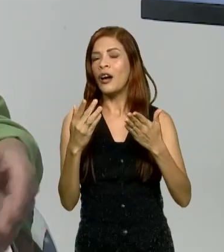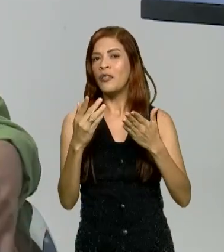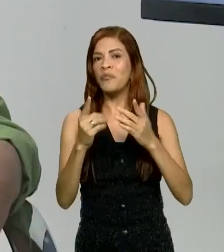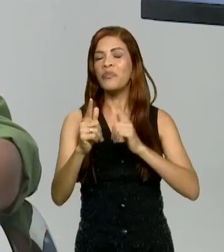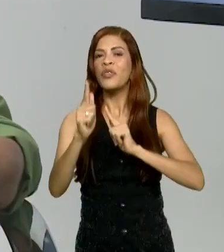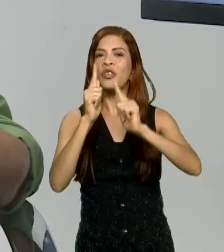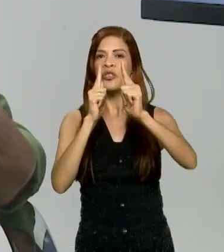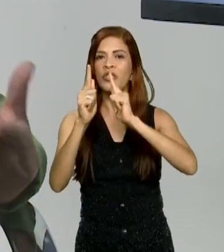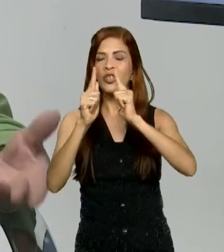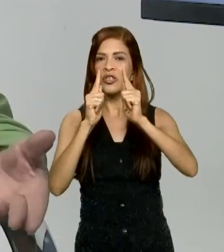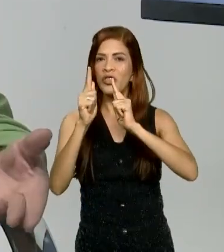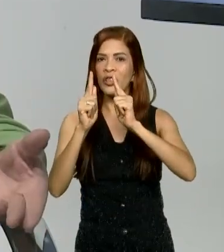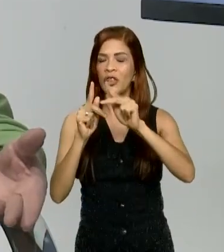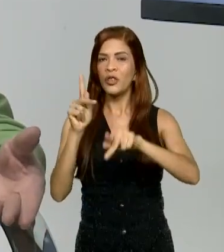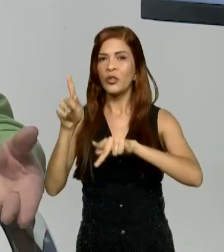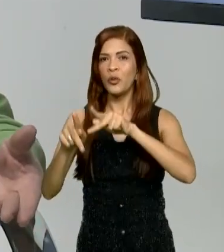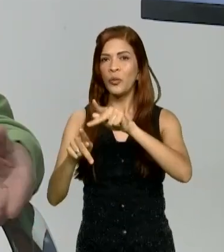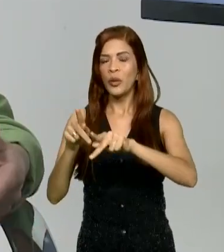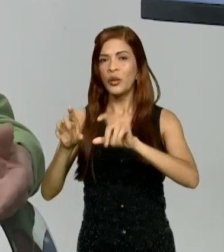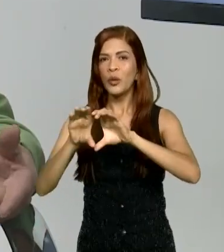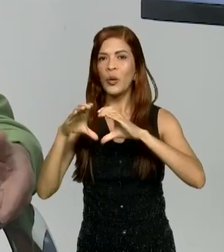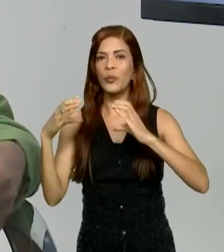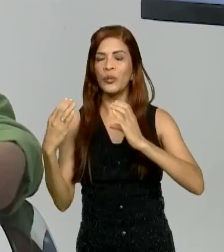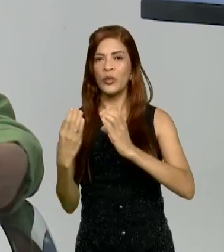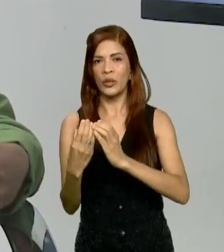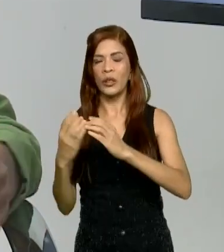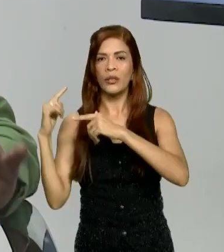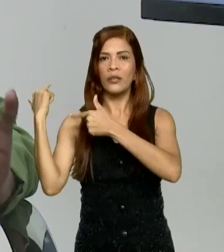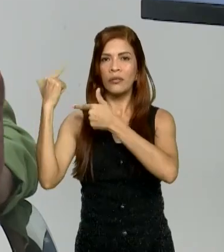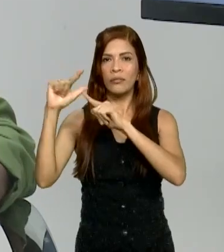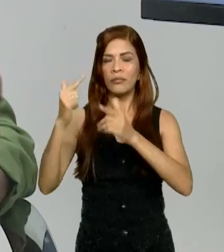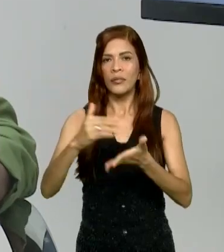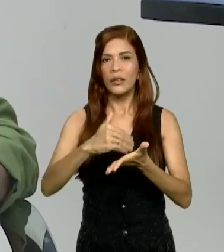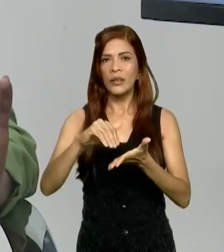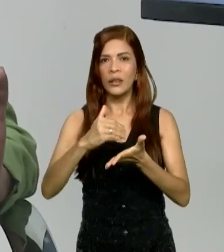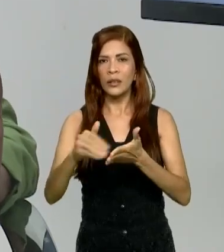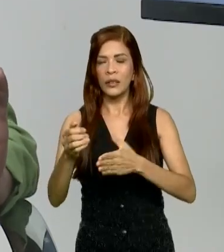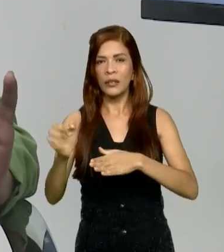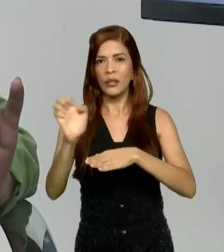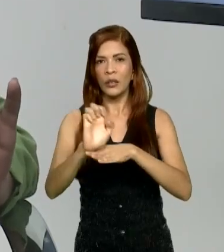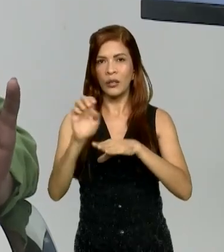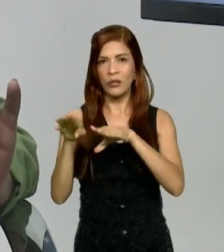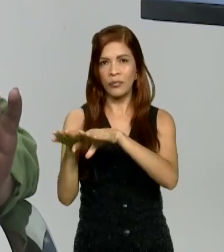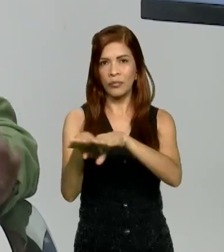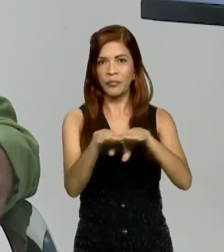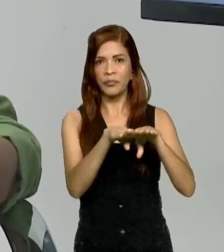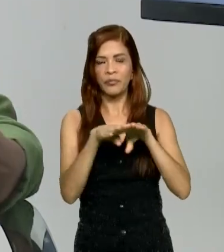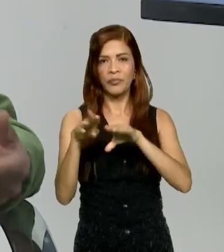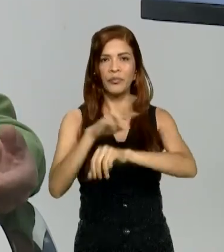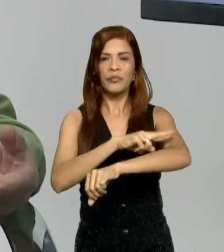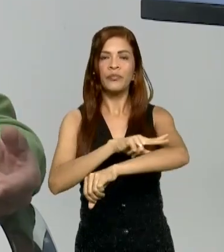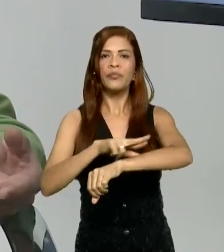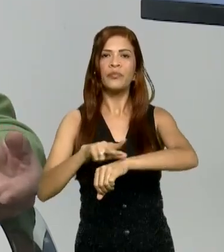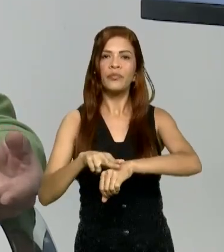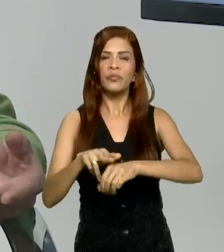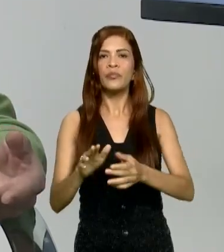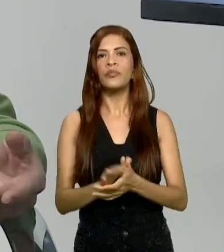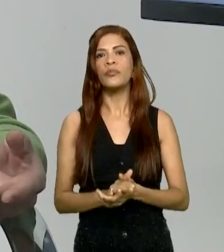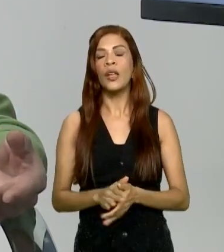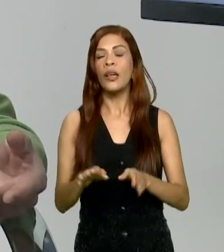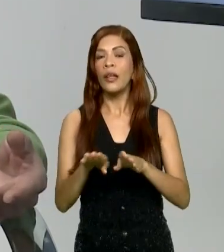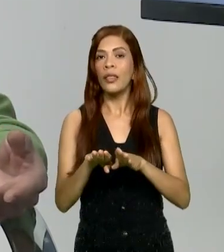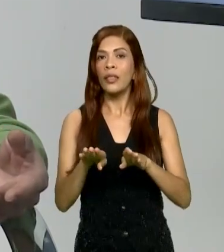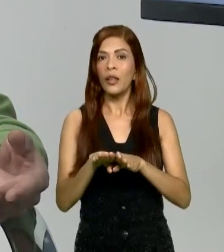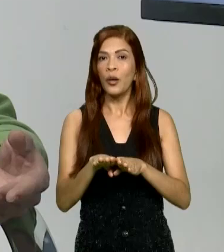gestora dos povos e comunidade tradicional da Secretaria de Estado da Igualdade Racial, além, é claro, de ativista